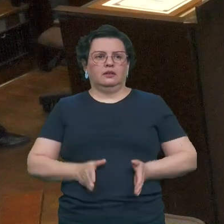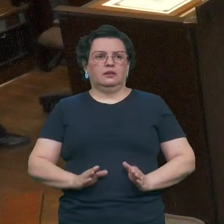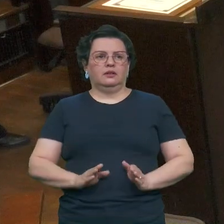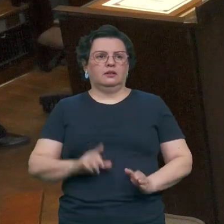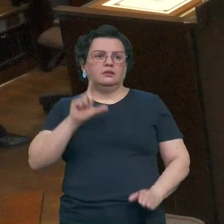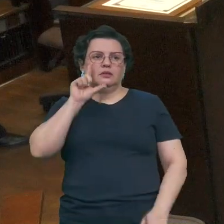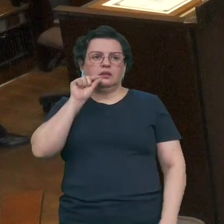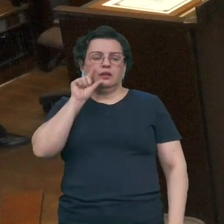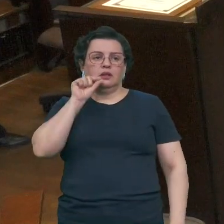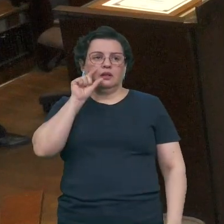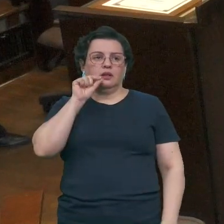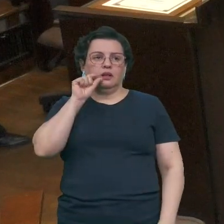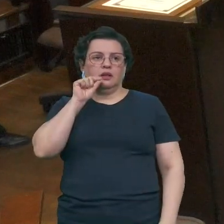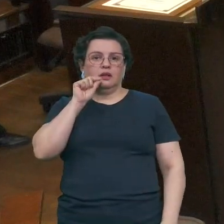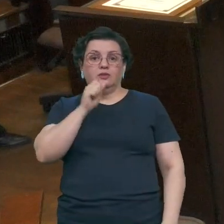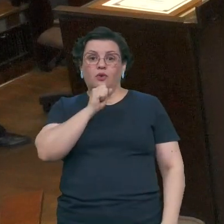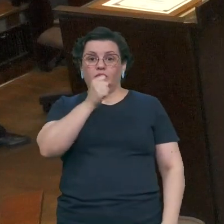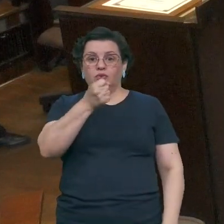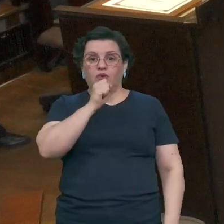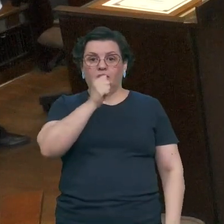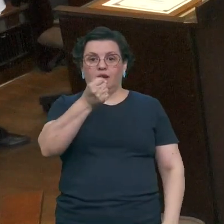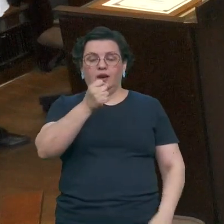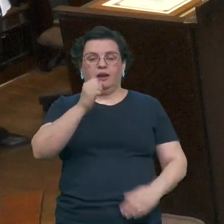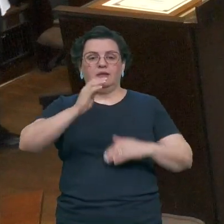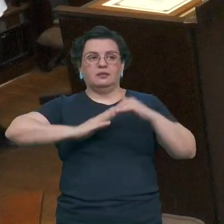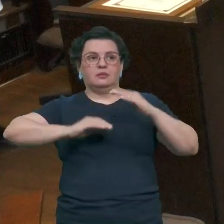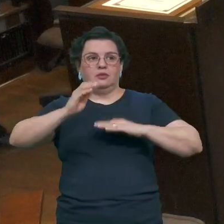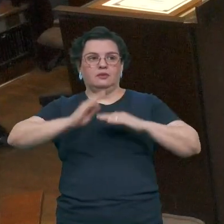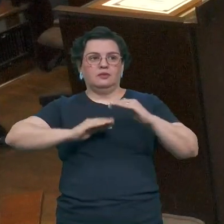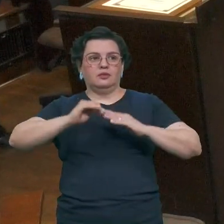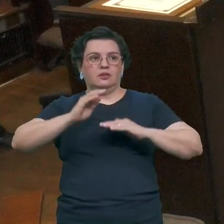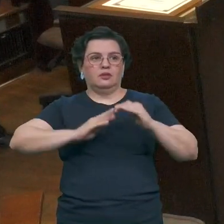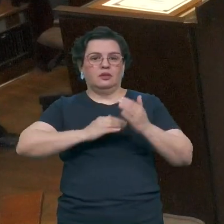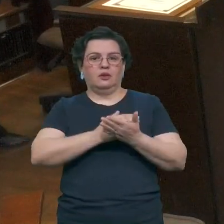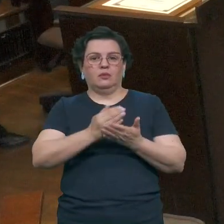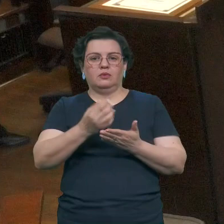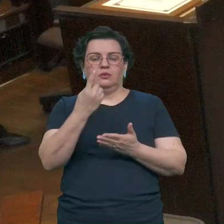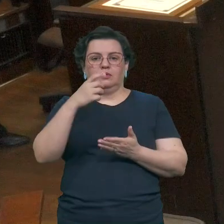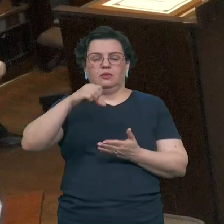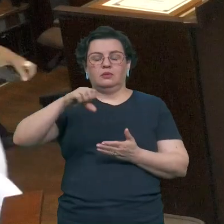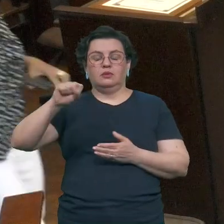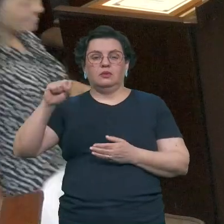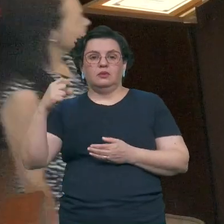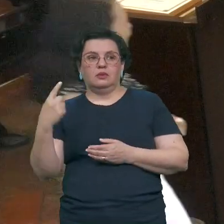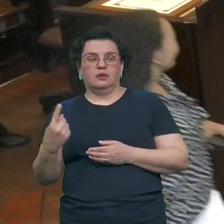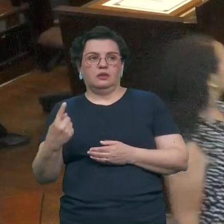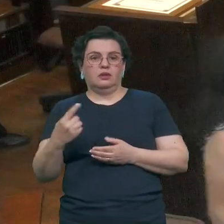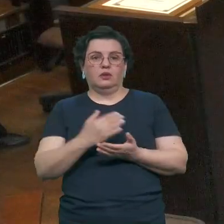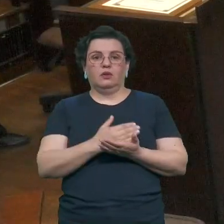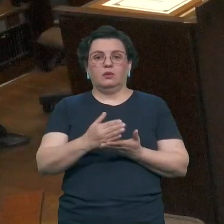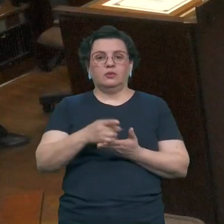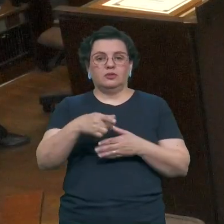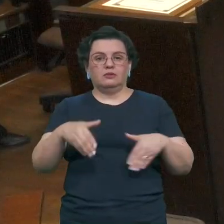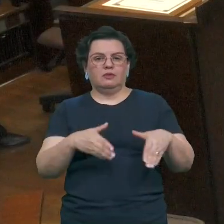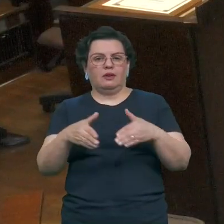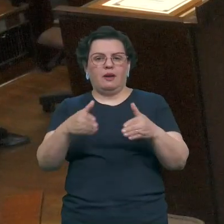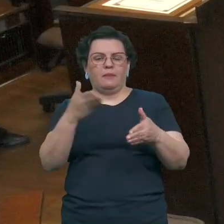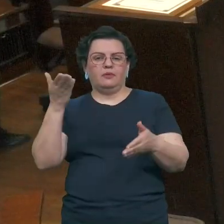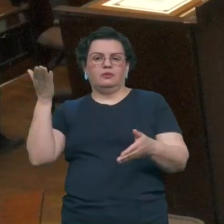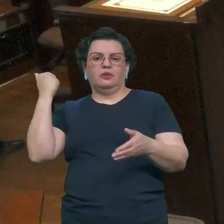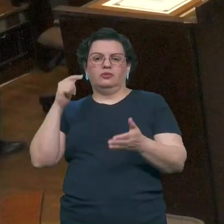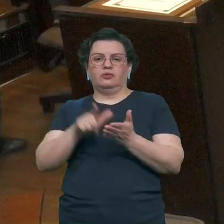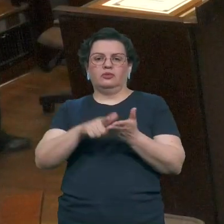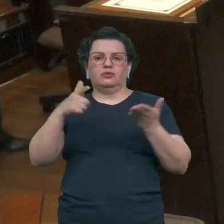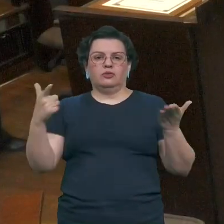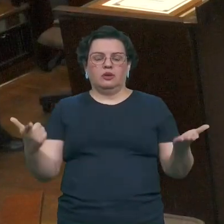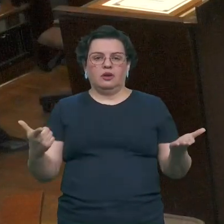Garça e é jornalista profissional desde 1981. Começou sua trajetória no extinto jornal Correio